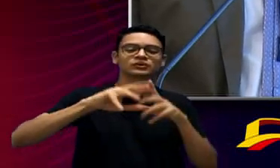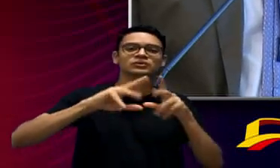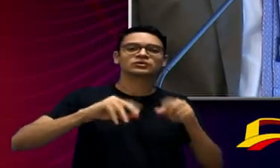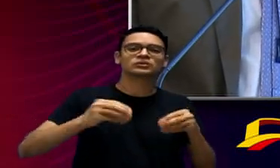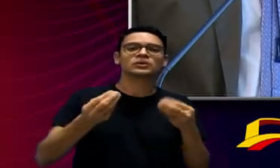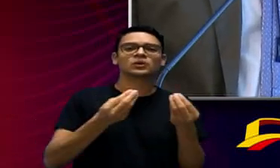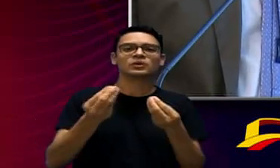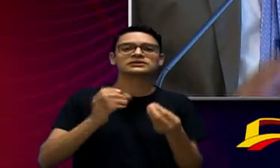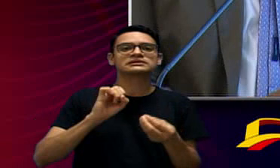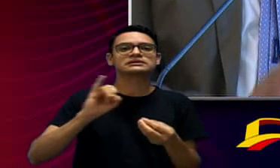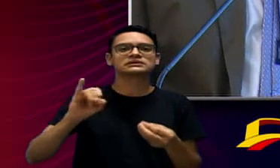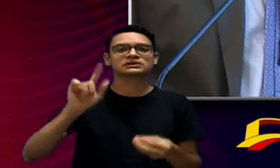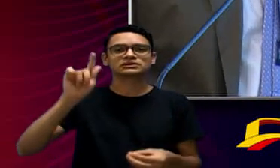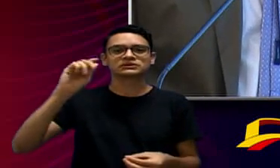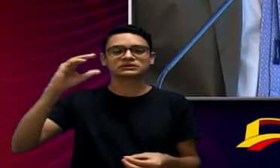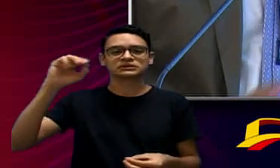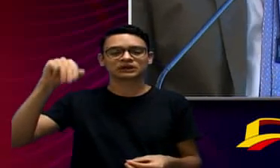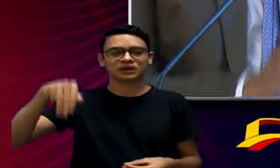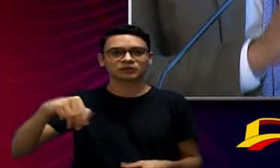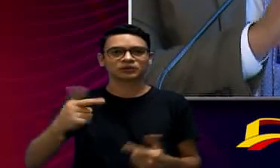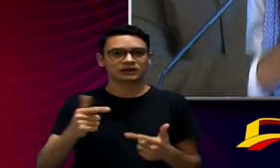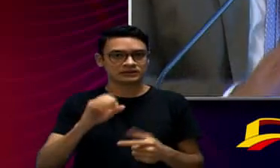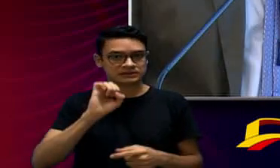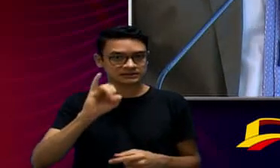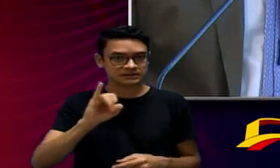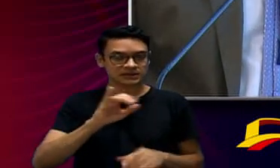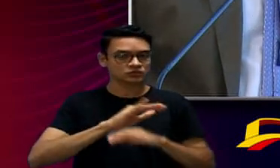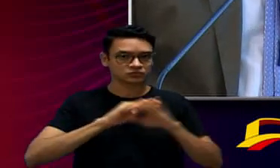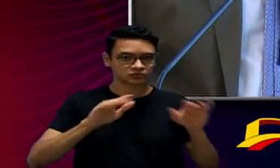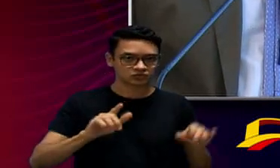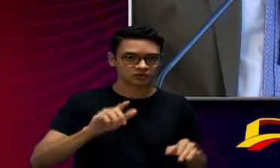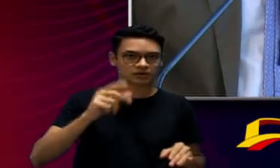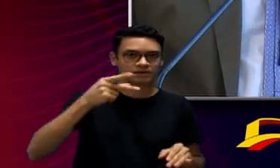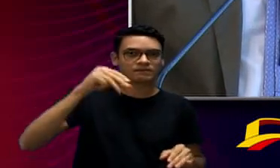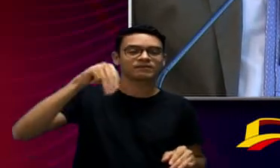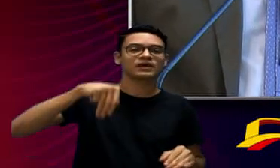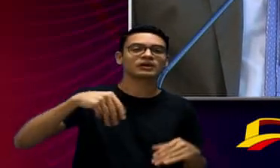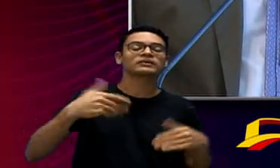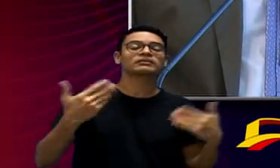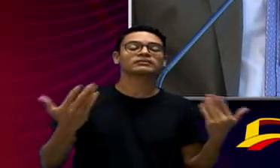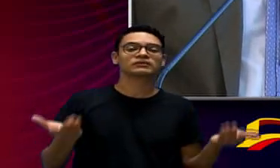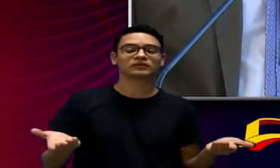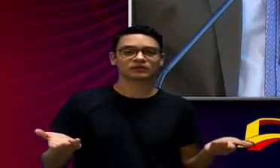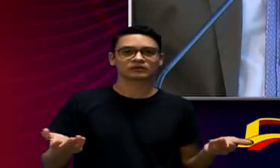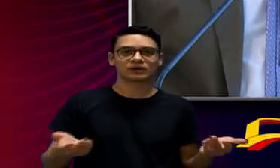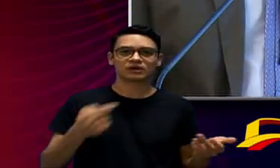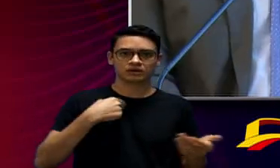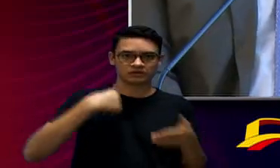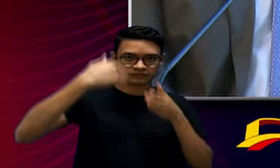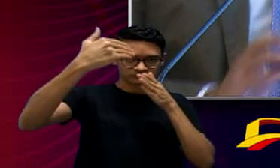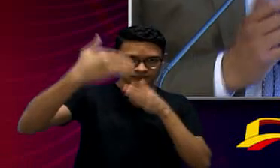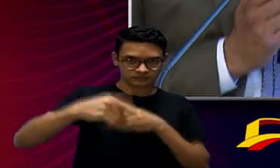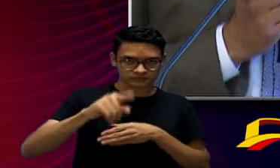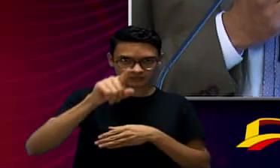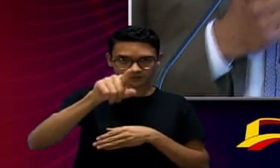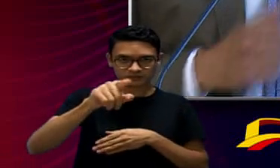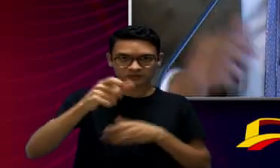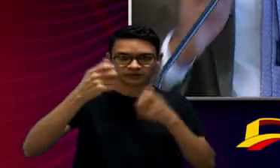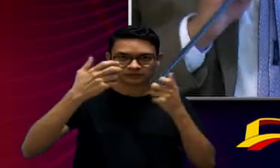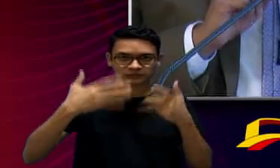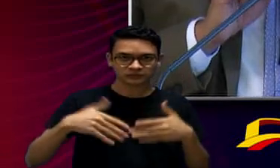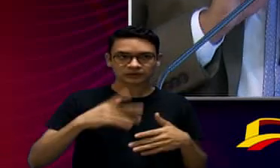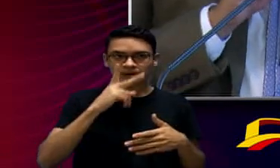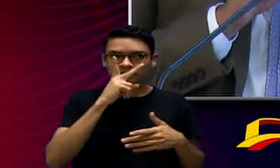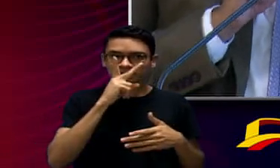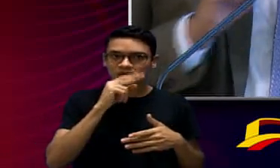Guarda Civil Municipal? Se o nosso município só tivesse a Polícia Militar... Eu estou debatendo com o senhor. Sim. Não, mas uma coisa que o